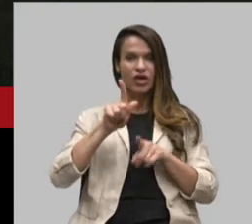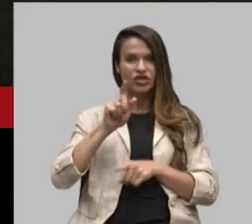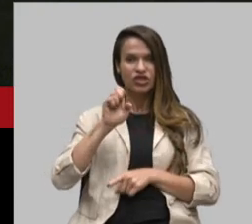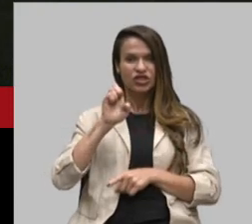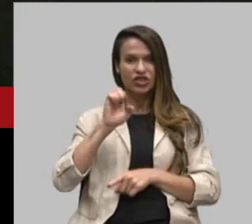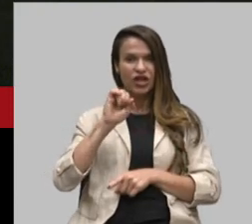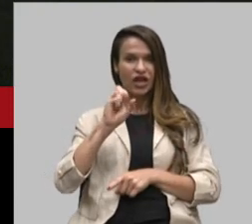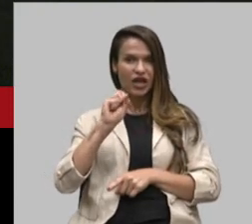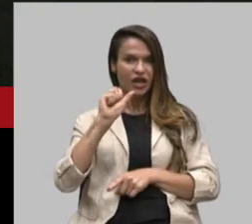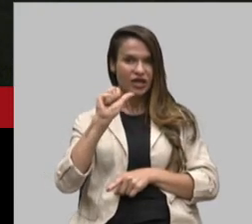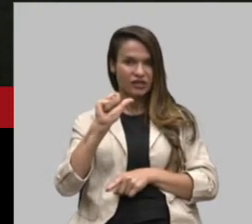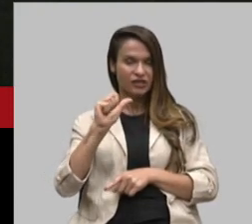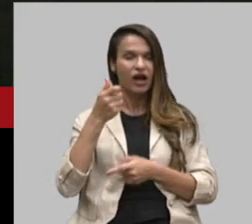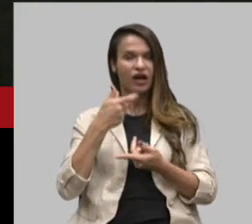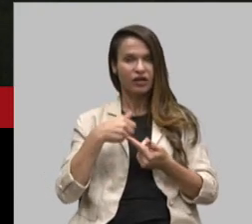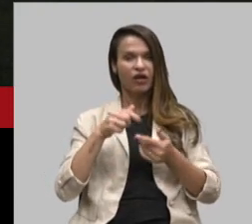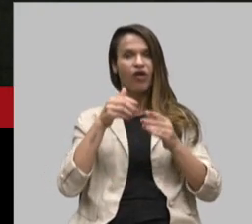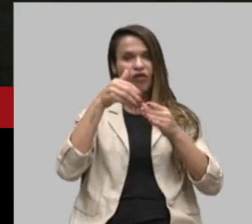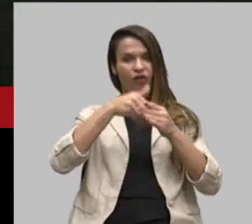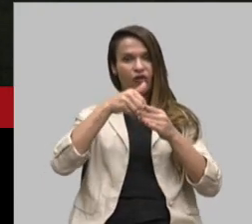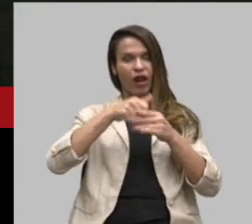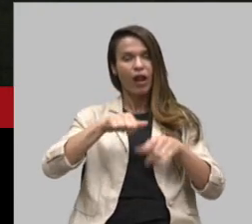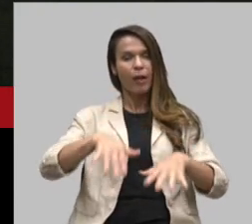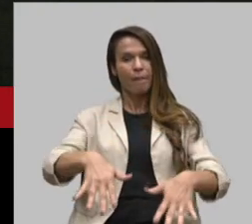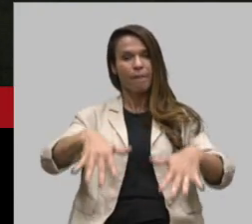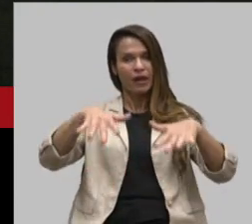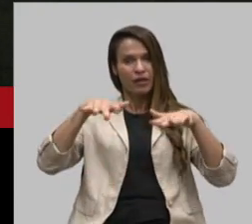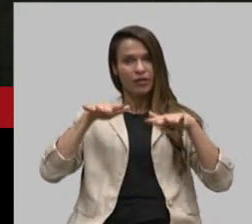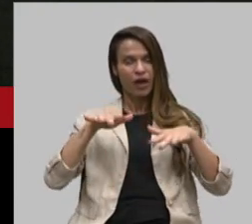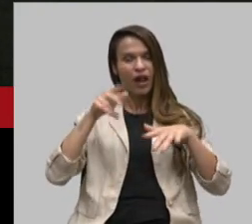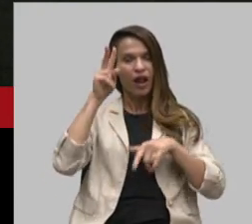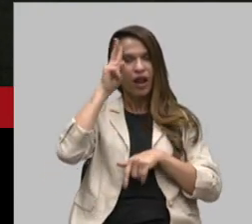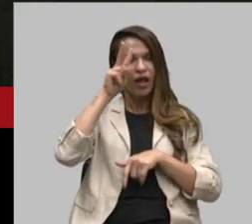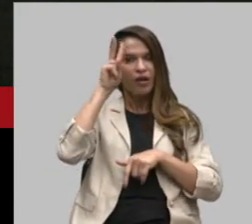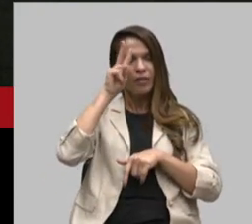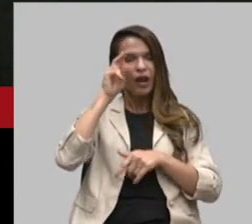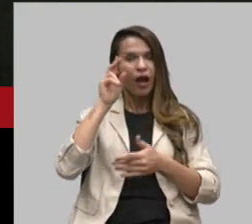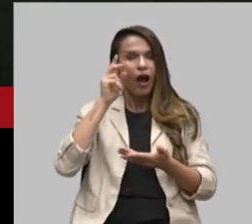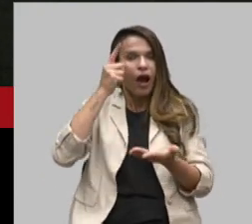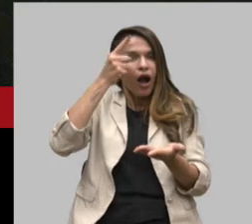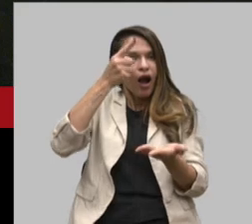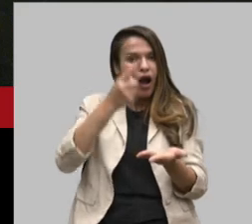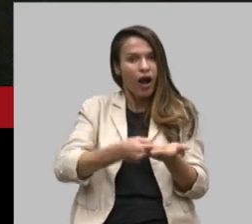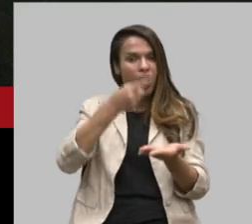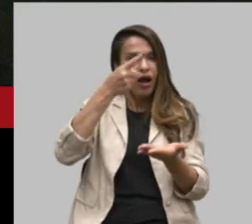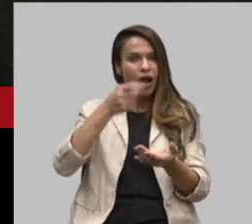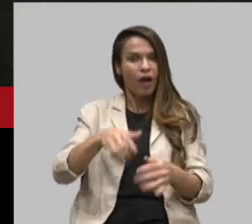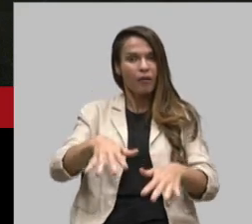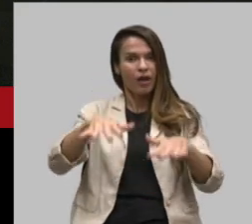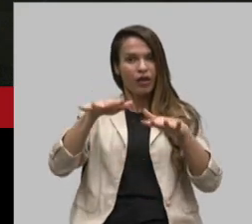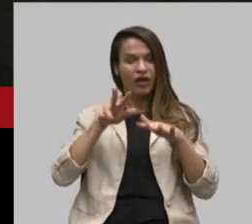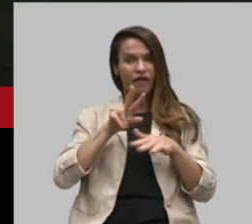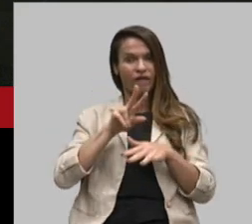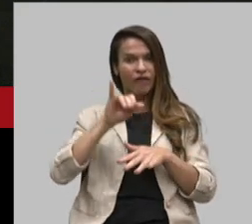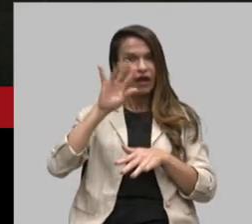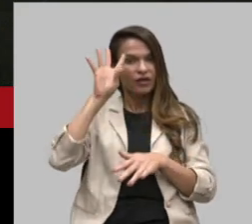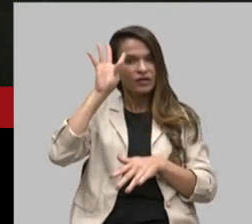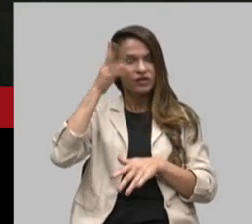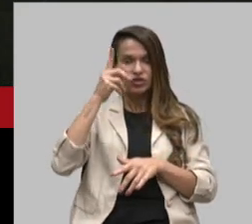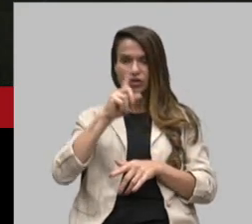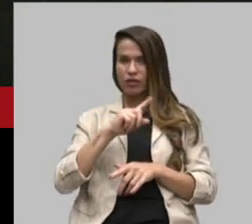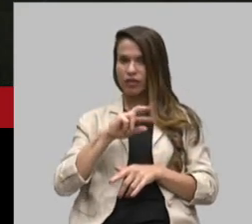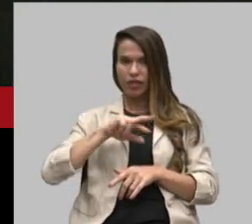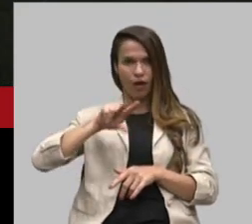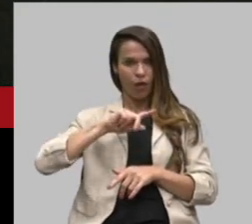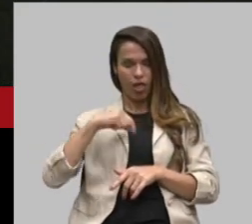submeter a votação da plenária Lembrando que para entrar em vigor a plenária que vai decidir e não Nós tá Nós